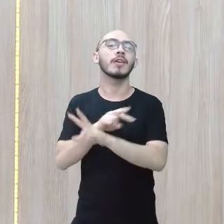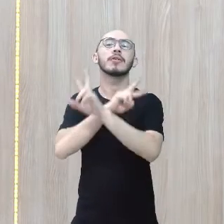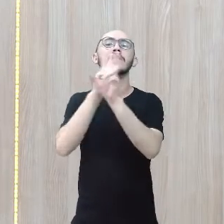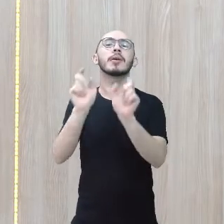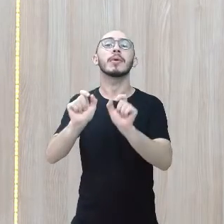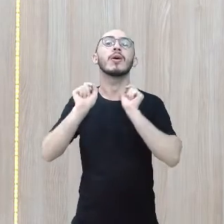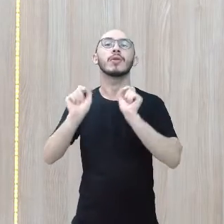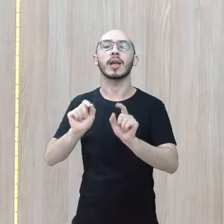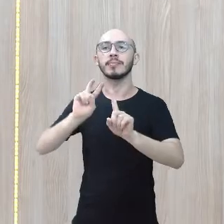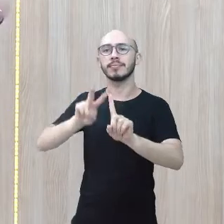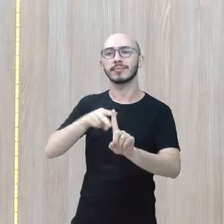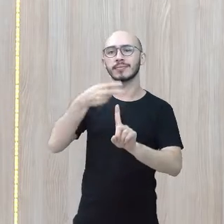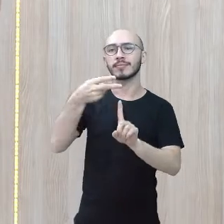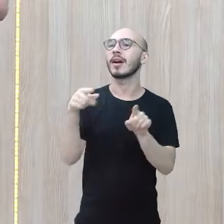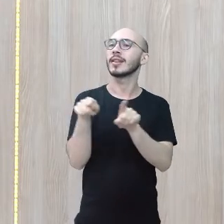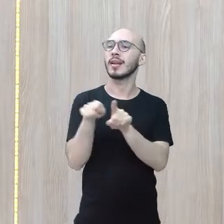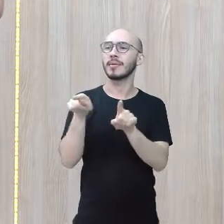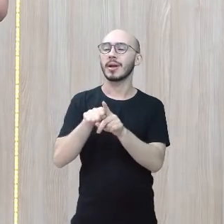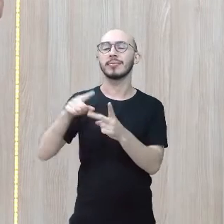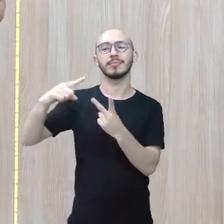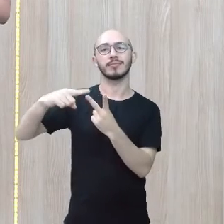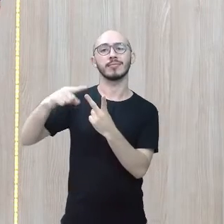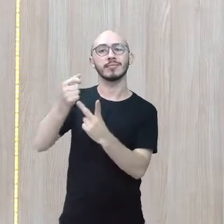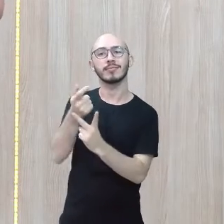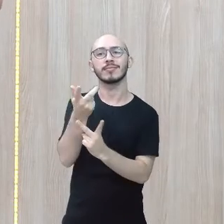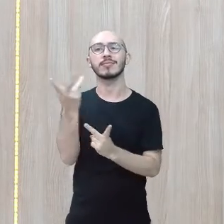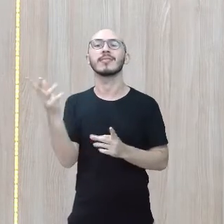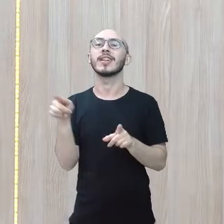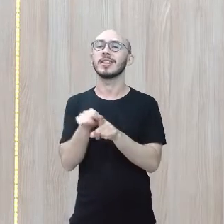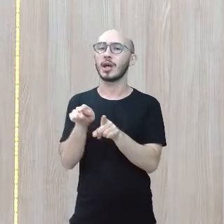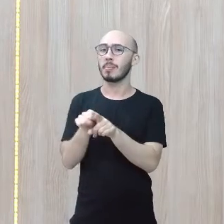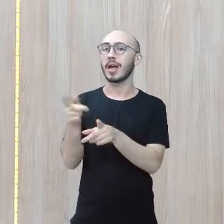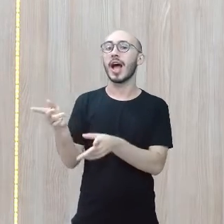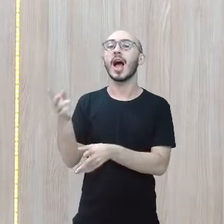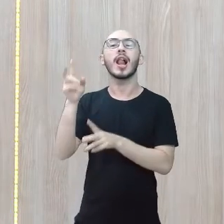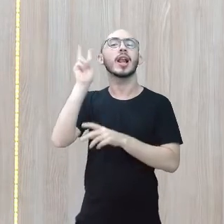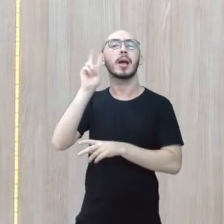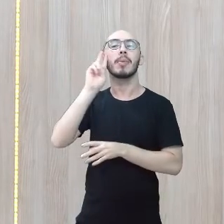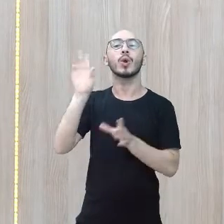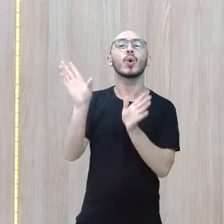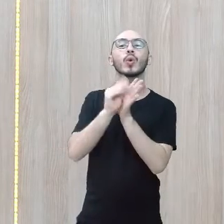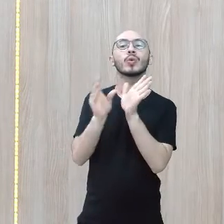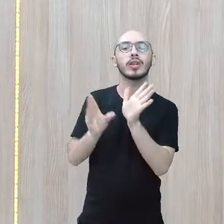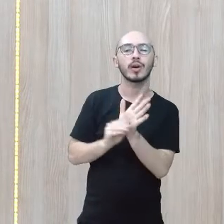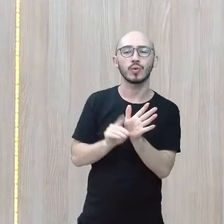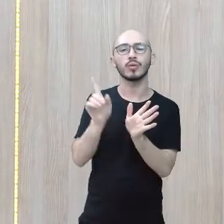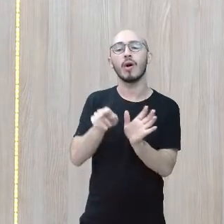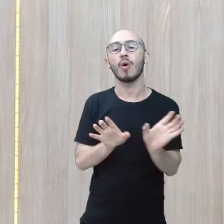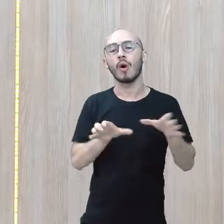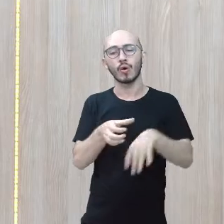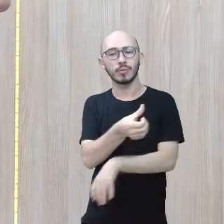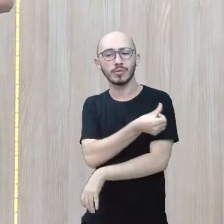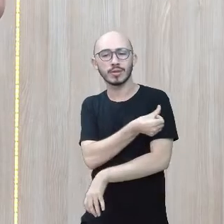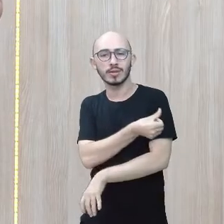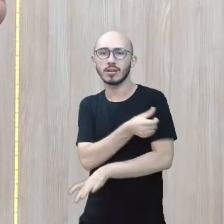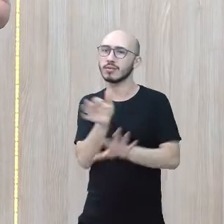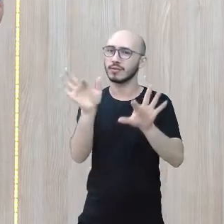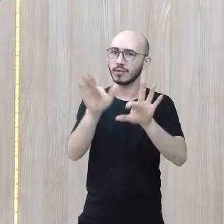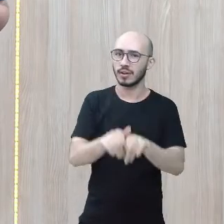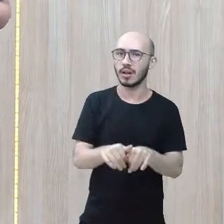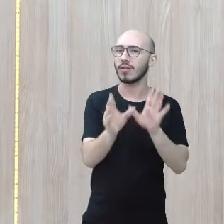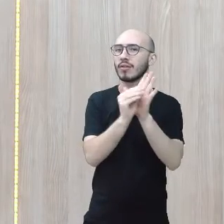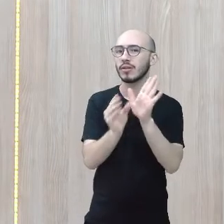sobre potenciação e radiciação, tá certo? Relembrando o conteúdo que se encerra lá no sexto ano, com a ideia das